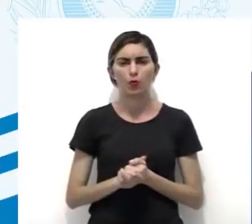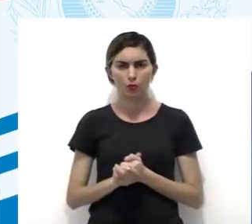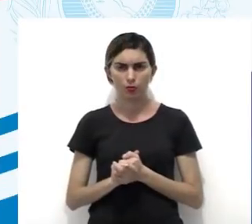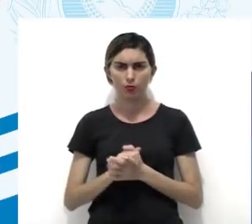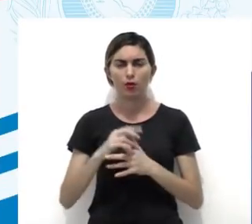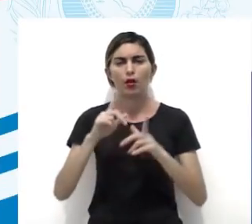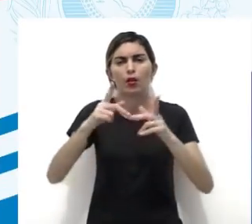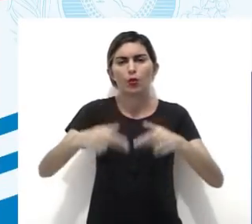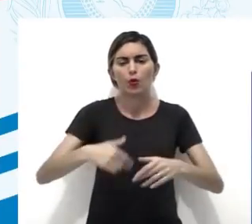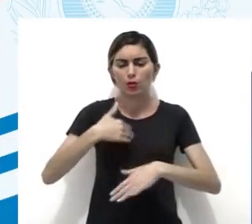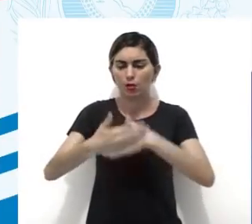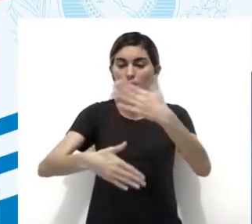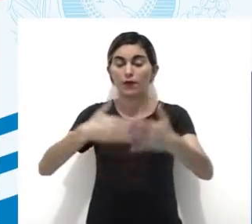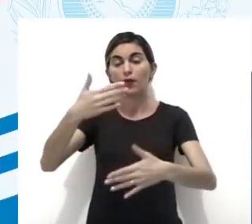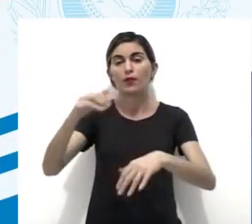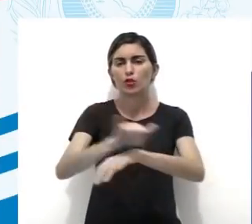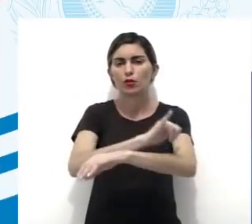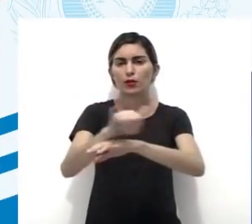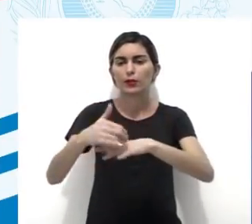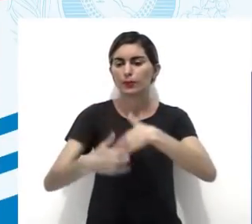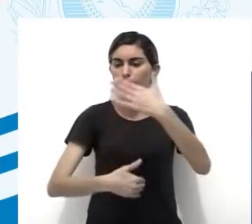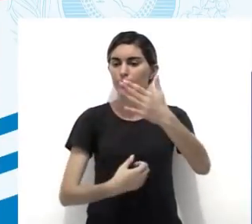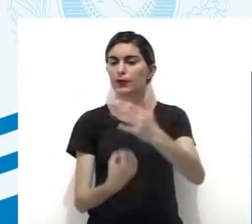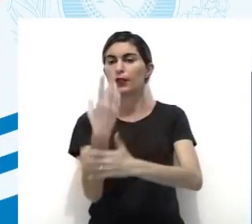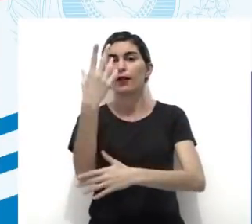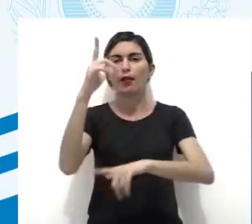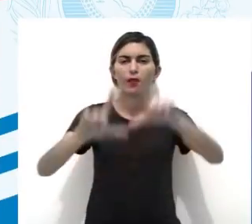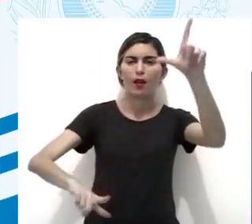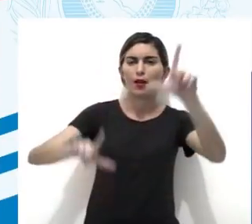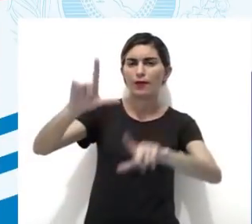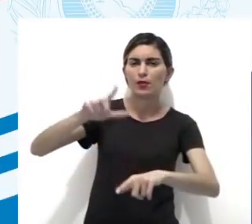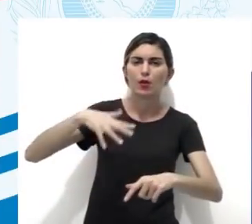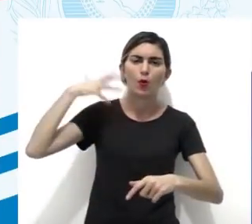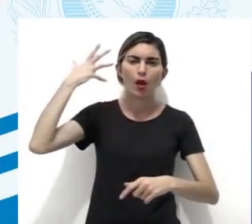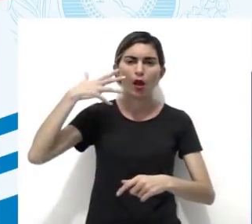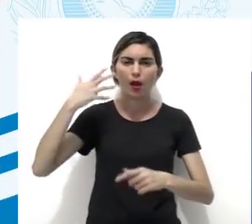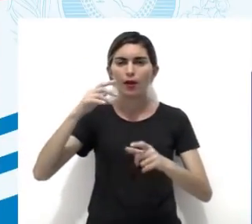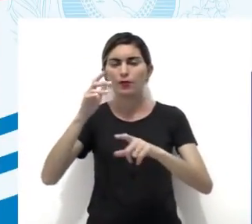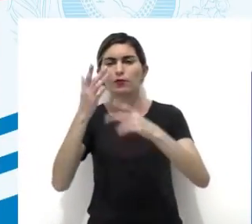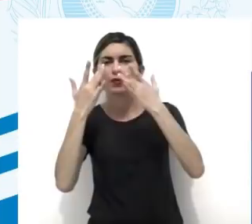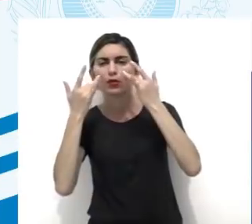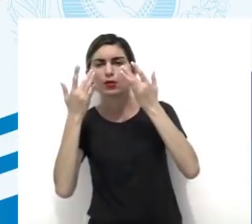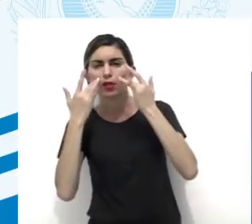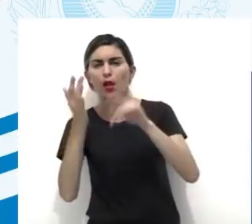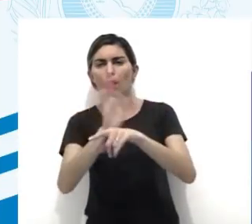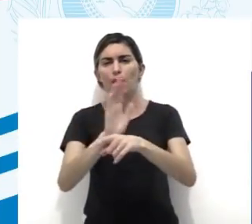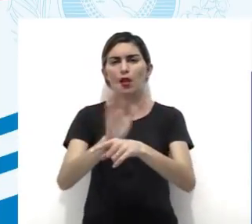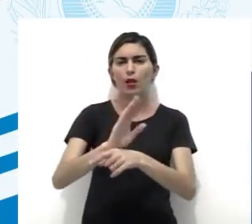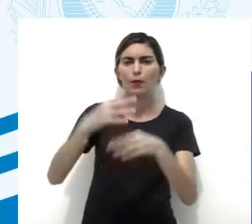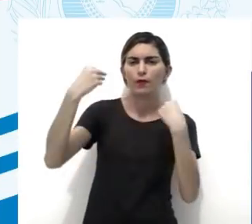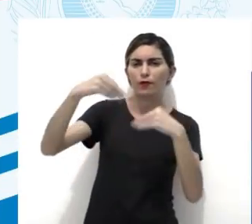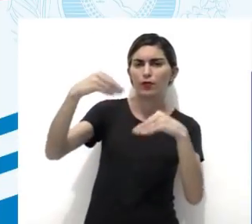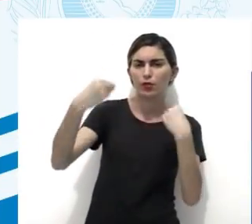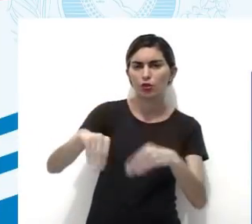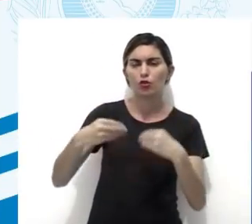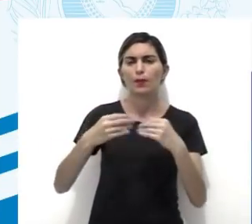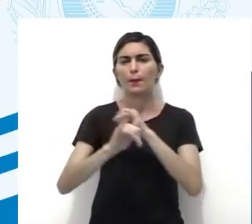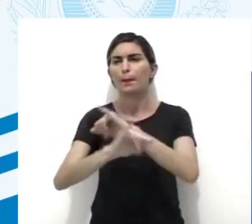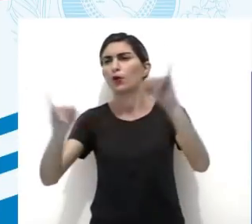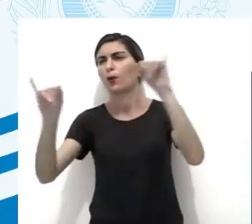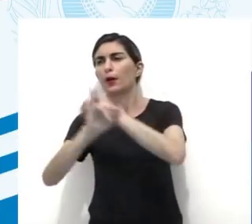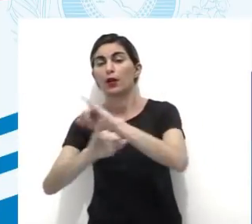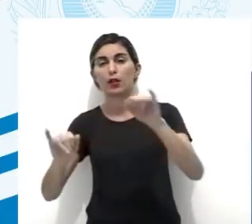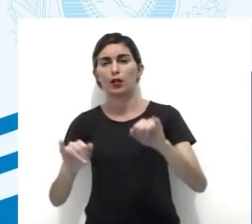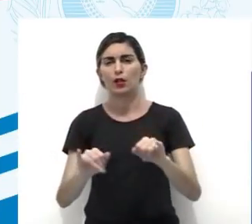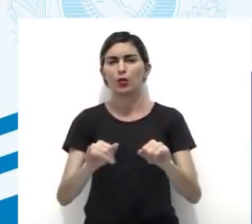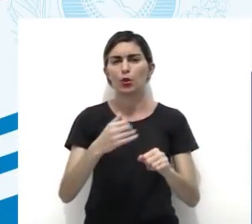criar, desenvolver, veicular por meio de televisão, rádio, cinema, artes, livros, revistas e propagandas estilos de